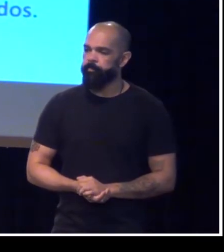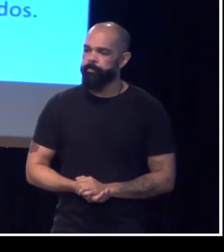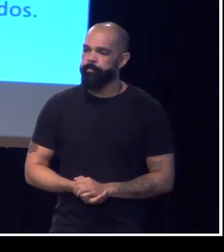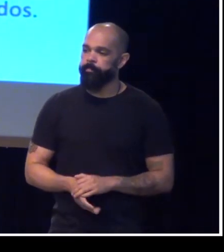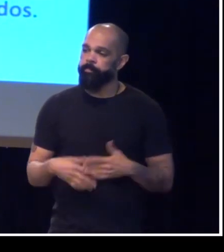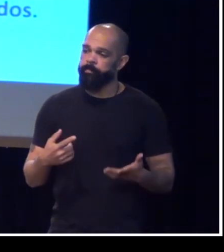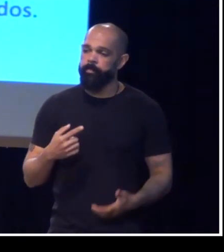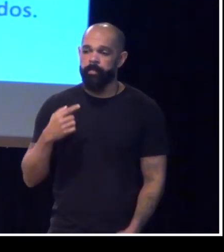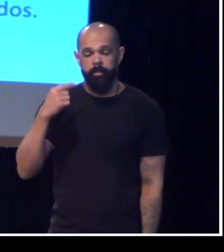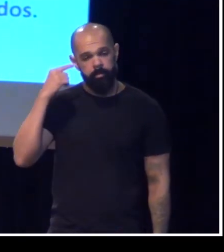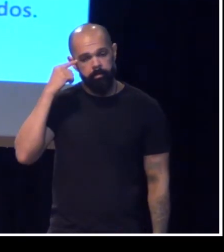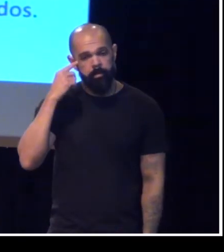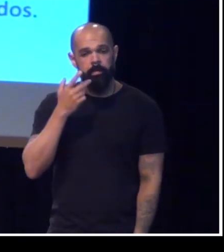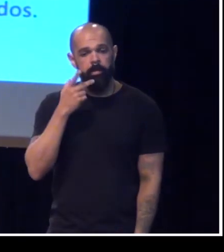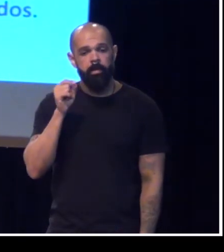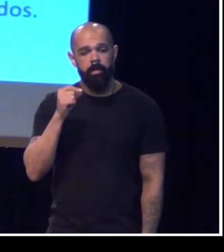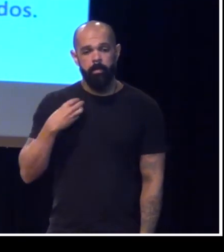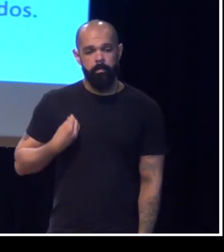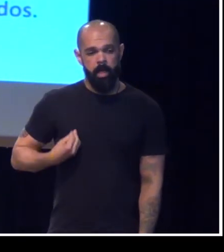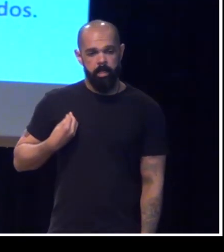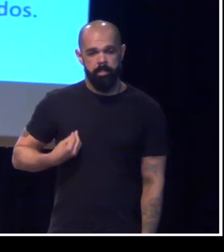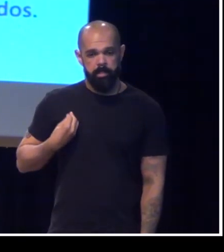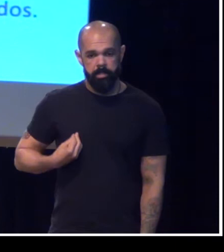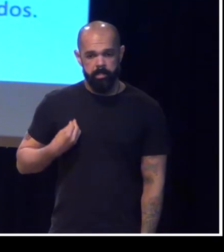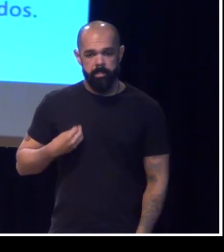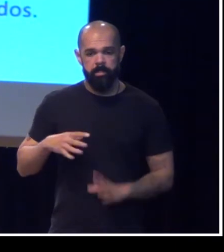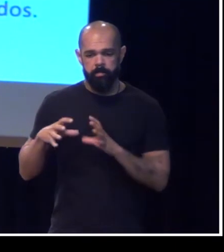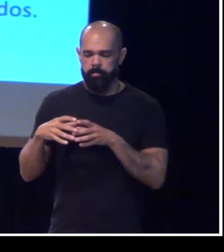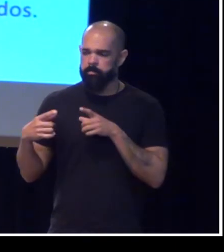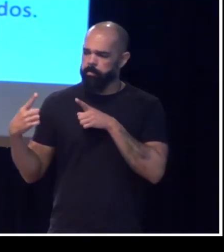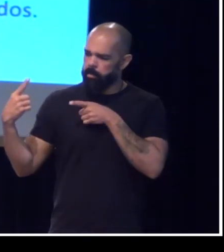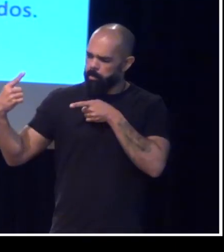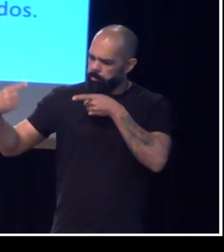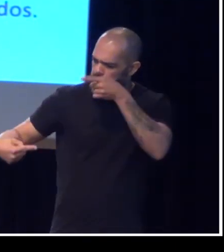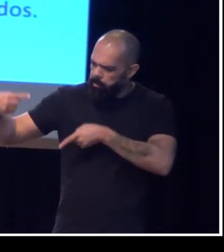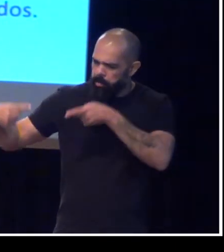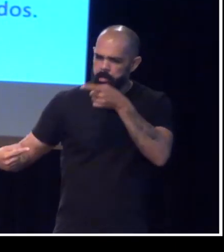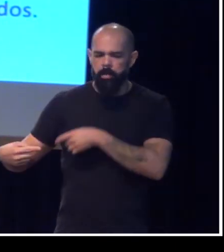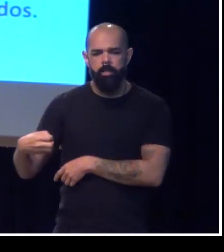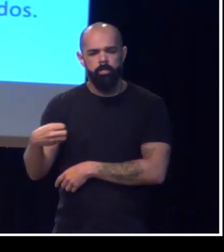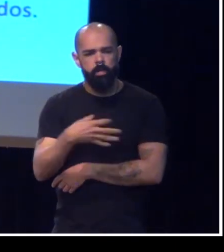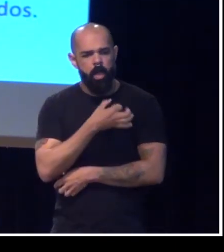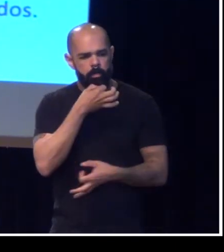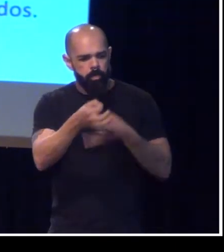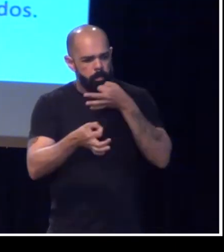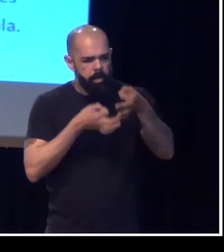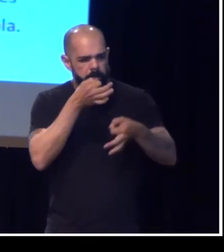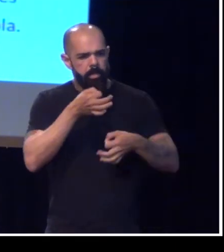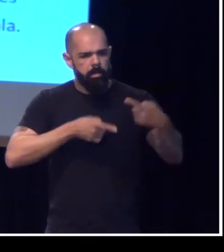Então, eu vou dizer que participar como membro de instituições, confrontar ideias, novas percepções e alternativas,